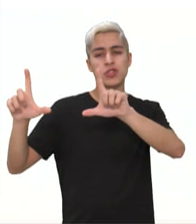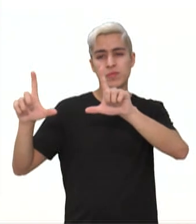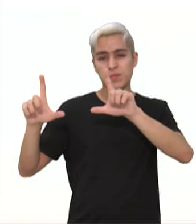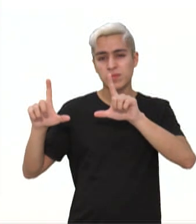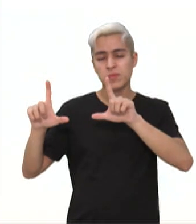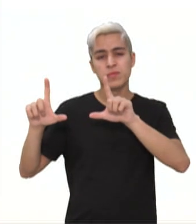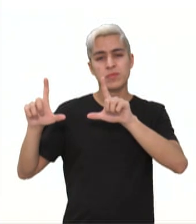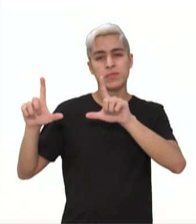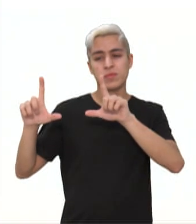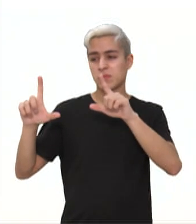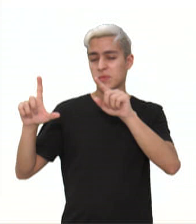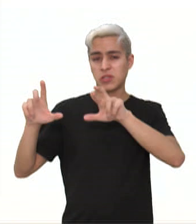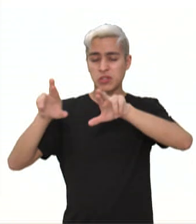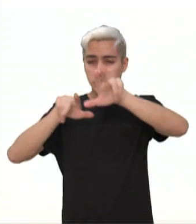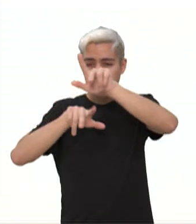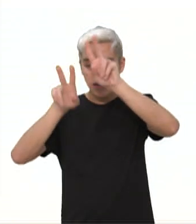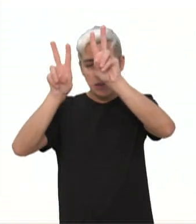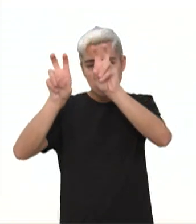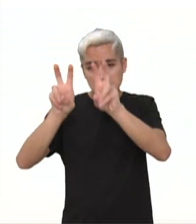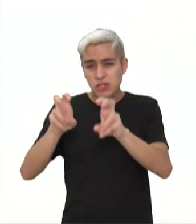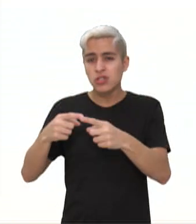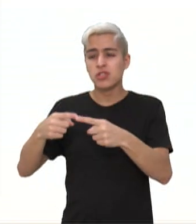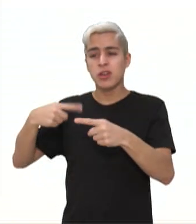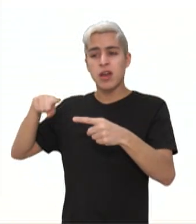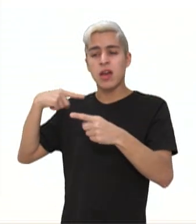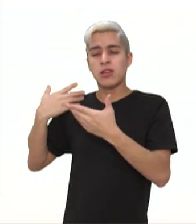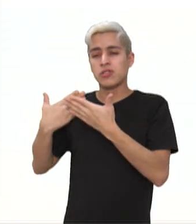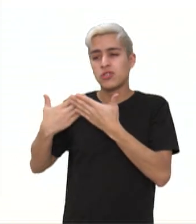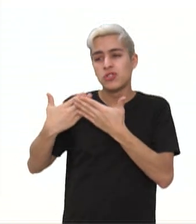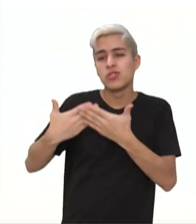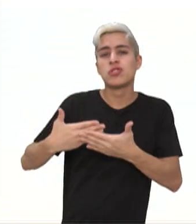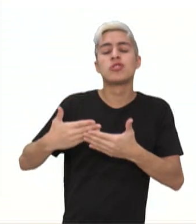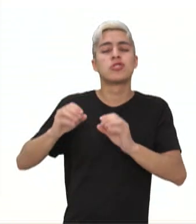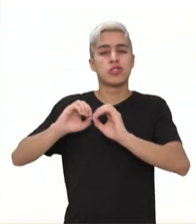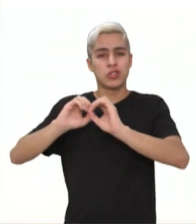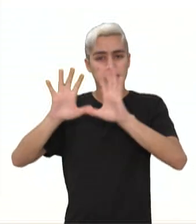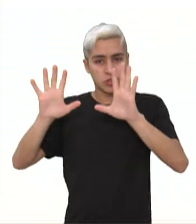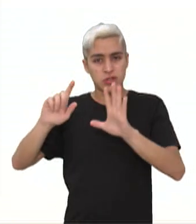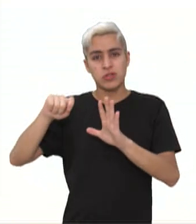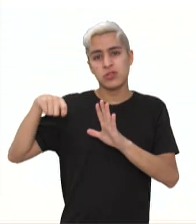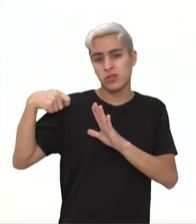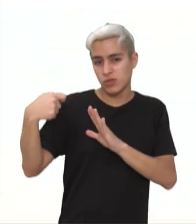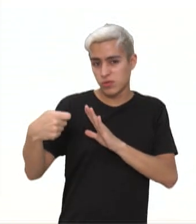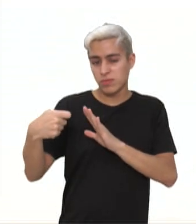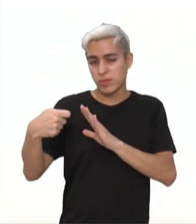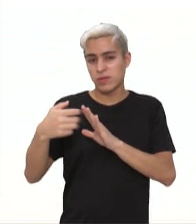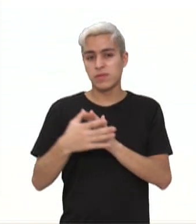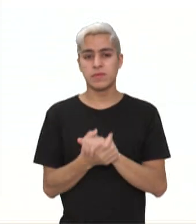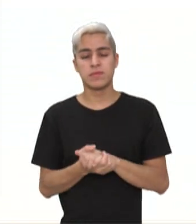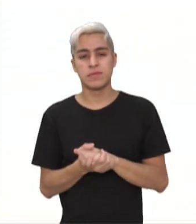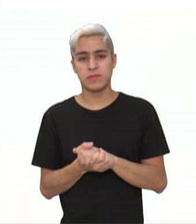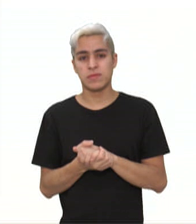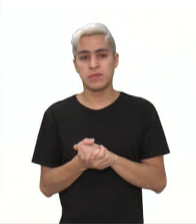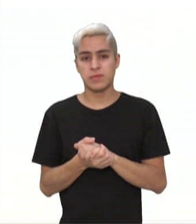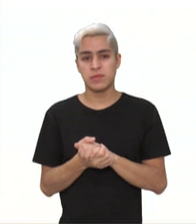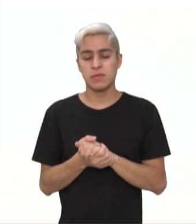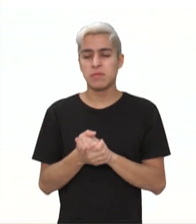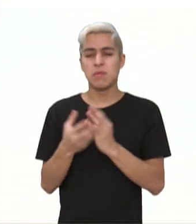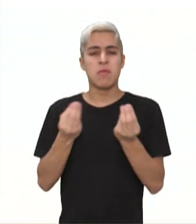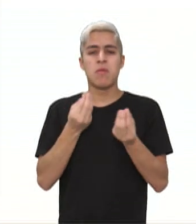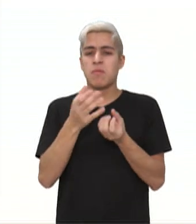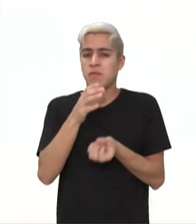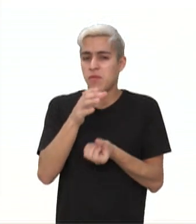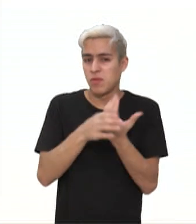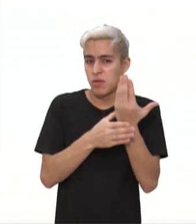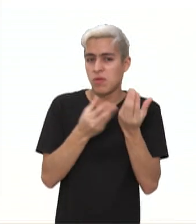gente tem vários assuntos que já foram abordados de função do segundo grau. Desde a lei de formação,